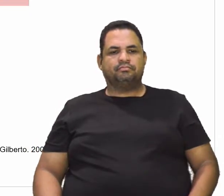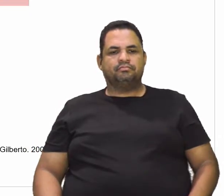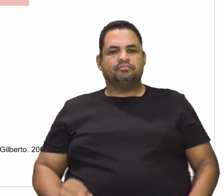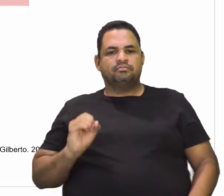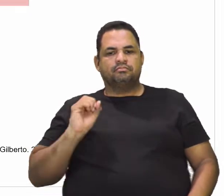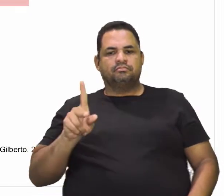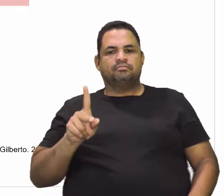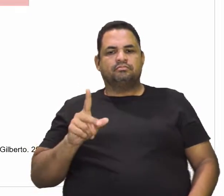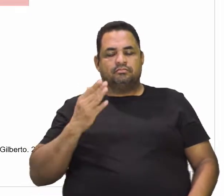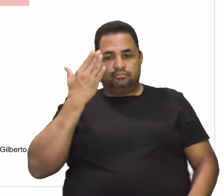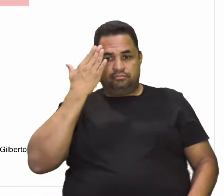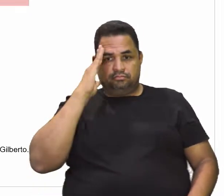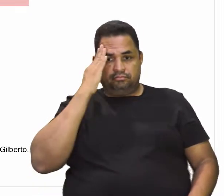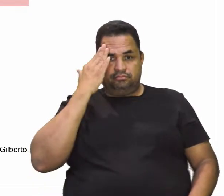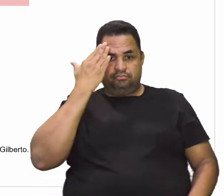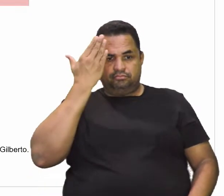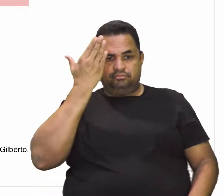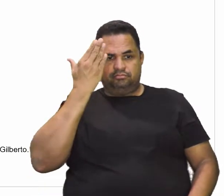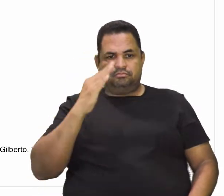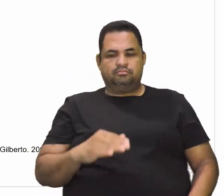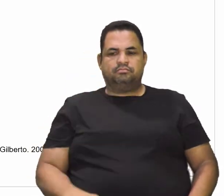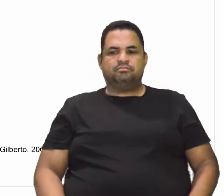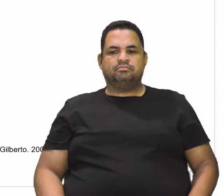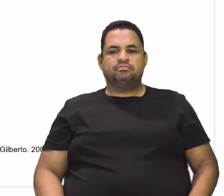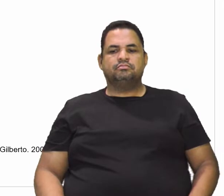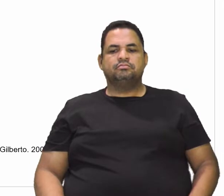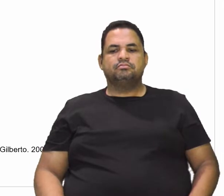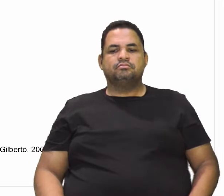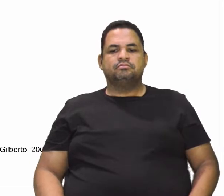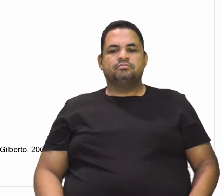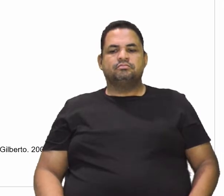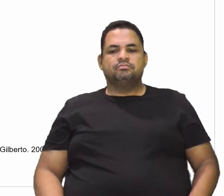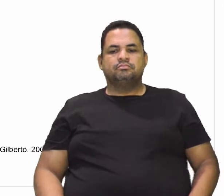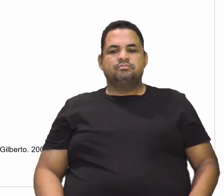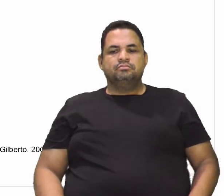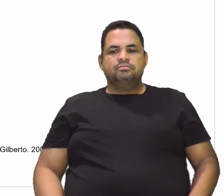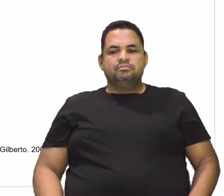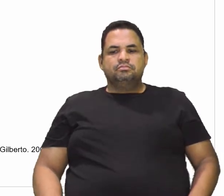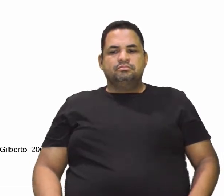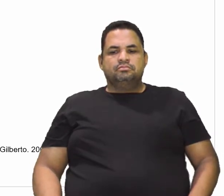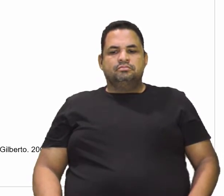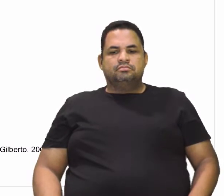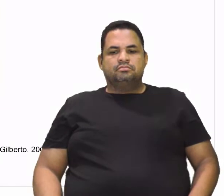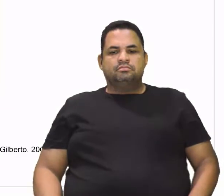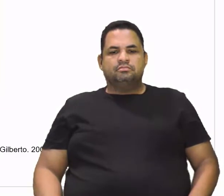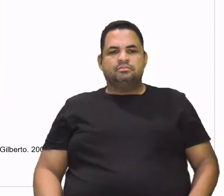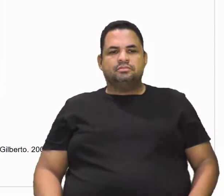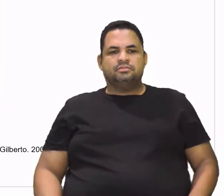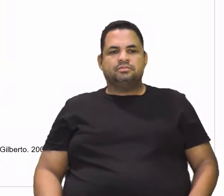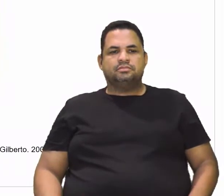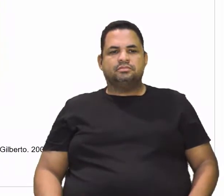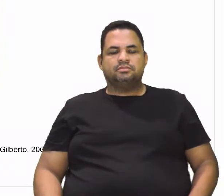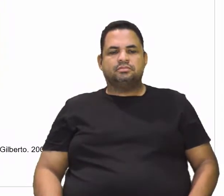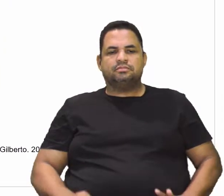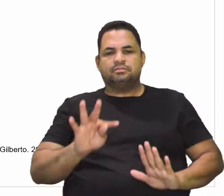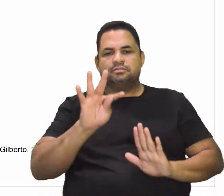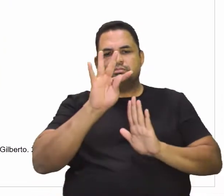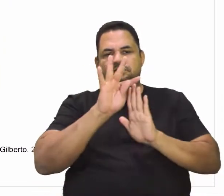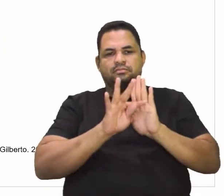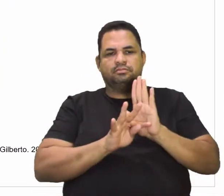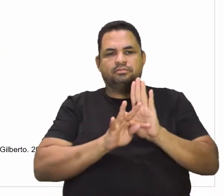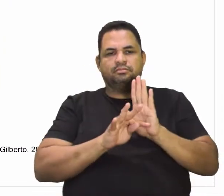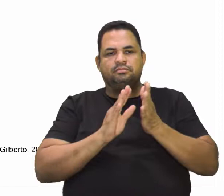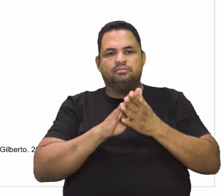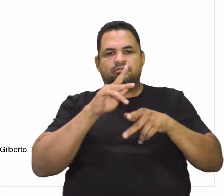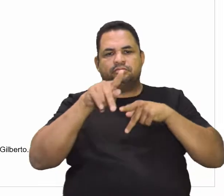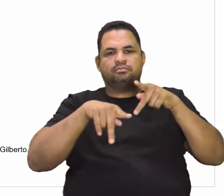Ok? Só para vocês terem uma ideia. Uma ideia. Aí a gente pega o texto aqui, ó. A